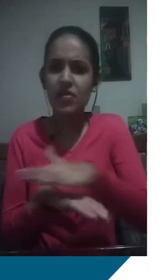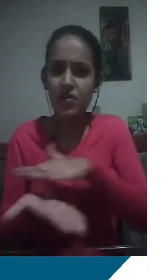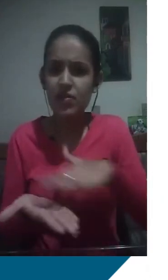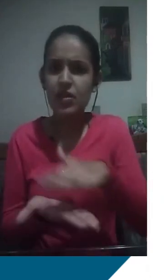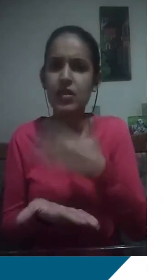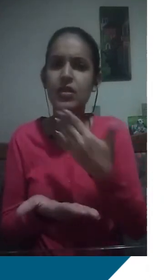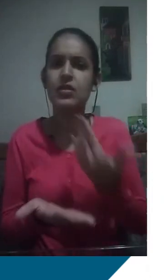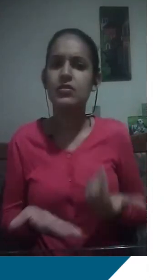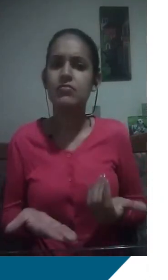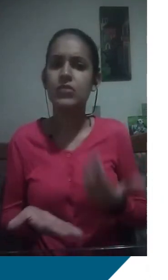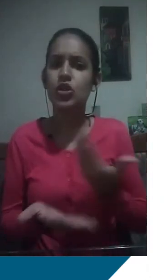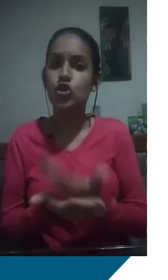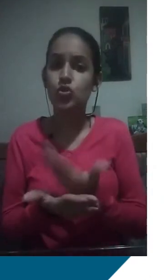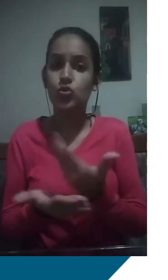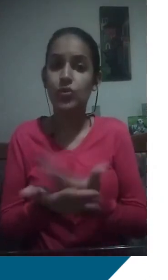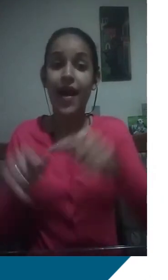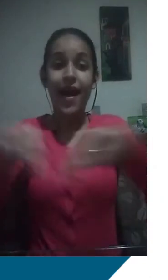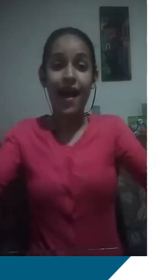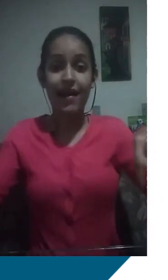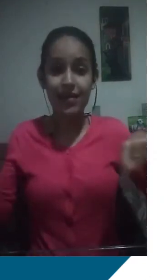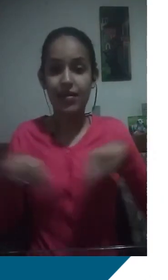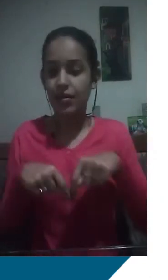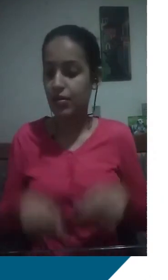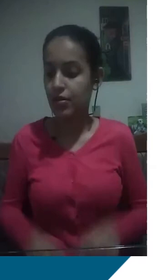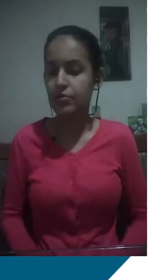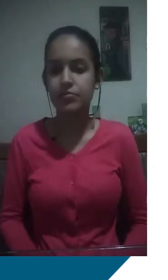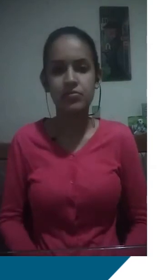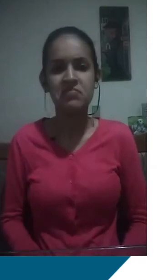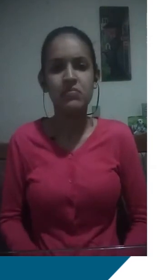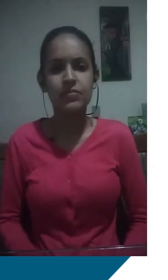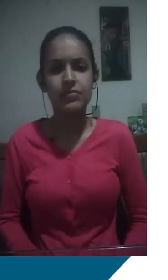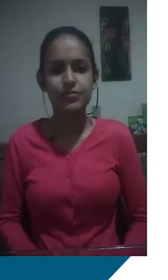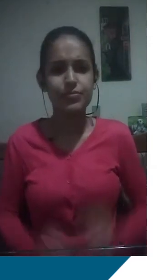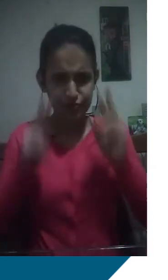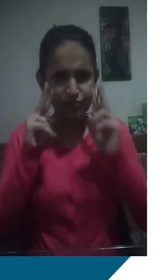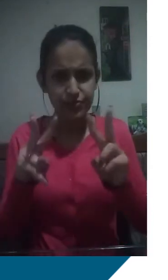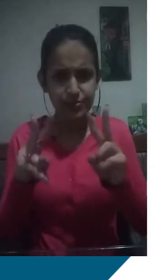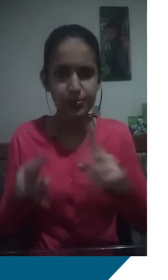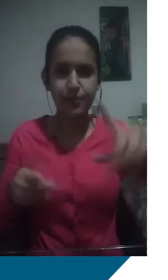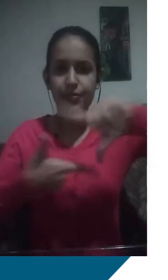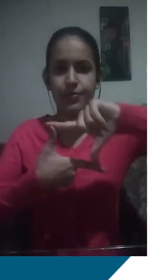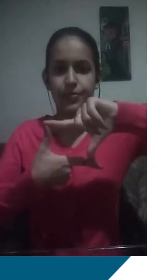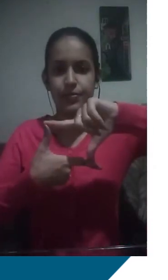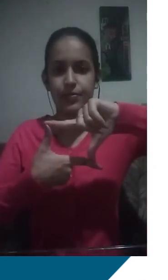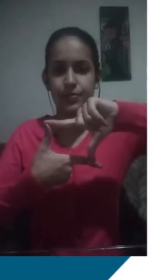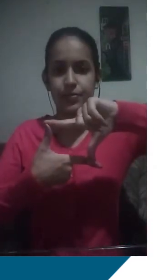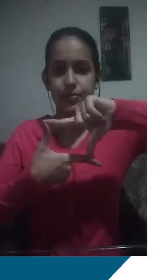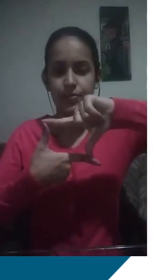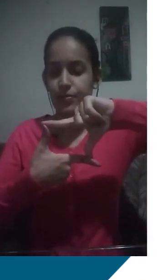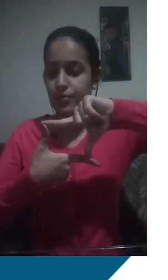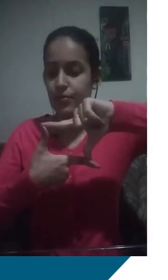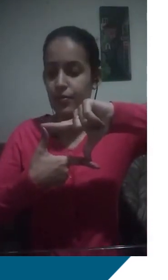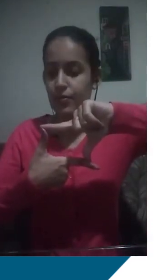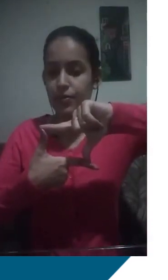uma superfície plana, pode ser uma chapa de aço, pode ser o azulejo, por exemplo, da sua casa. Né? Ele tem uma área